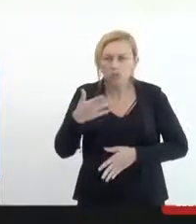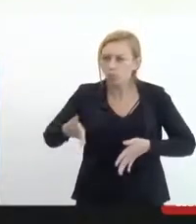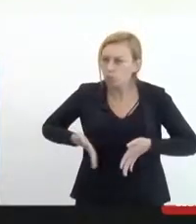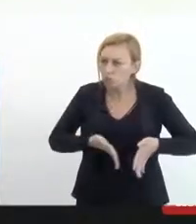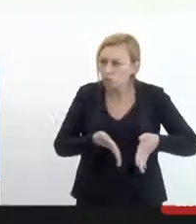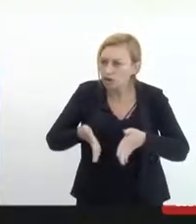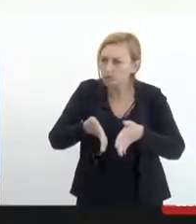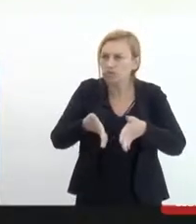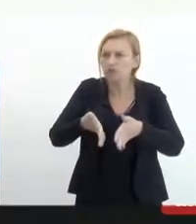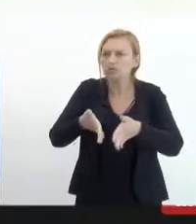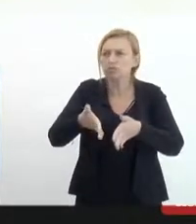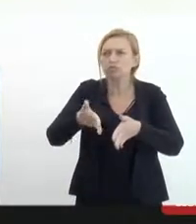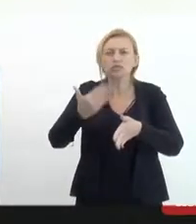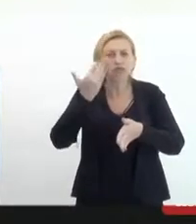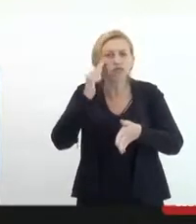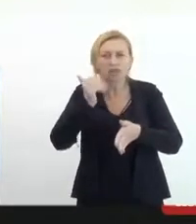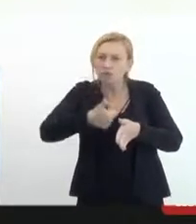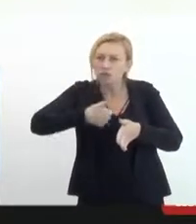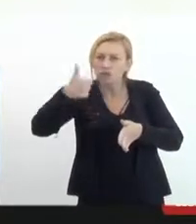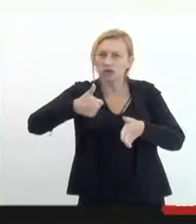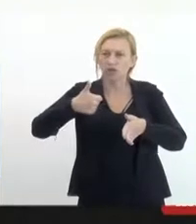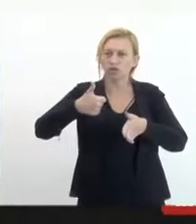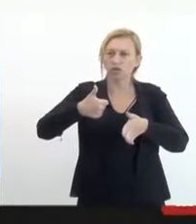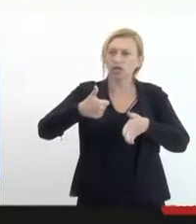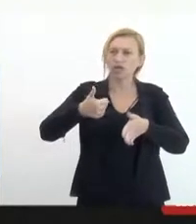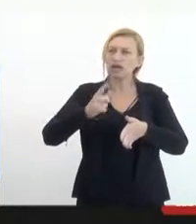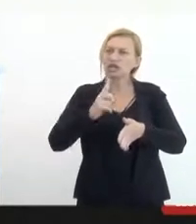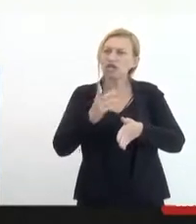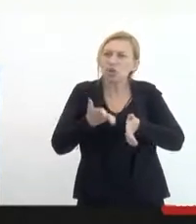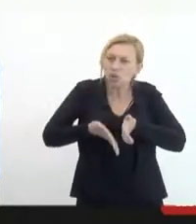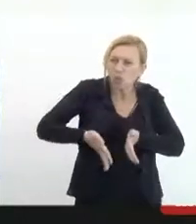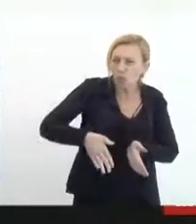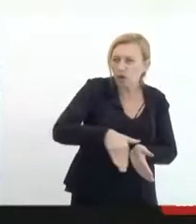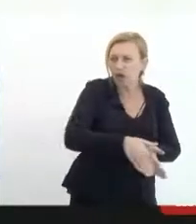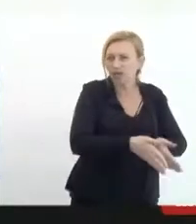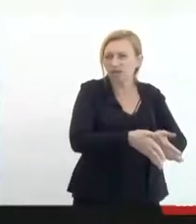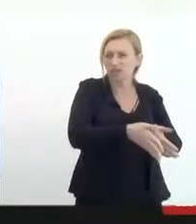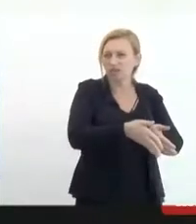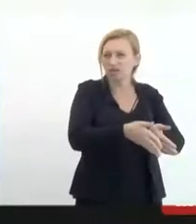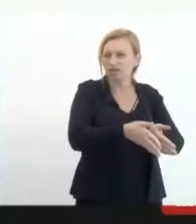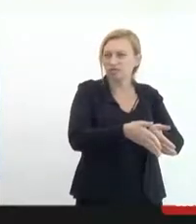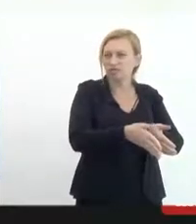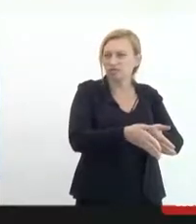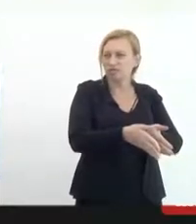do entendimento e não o caminho do litígio.